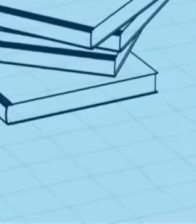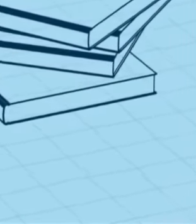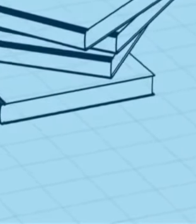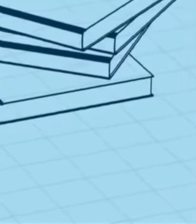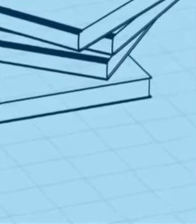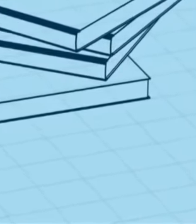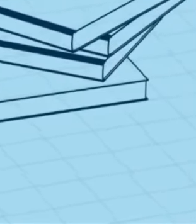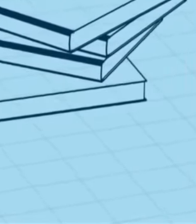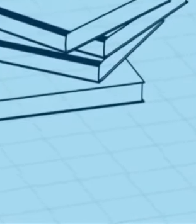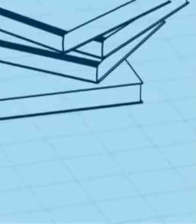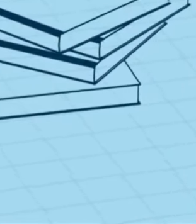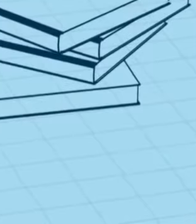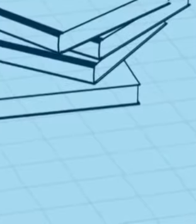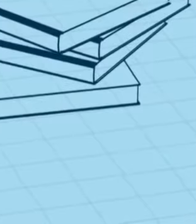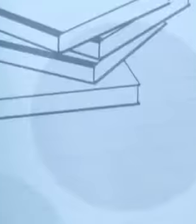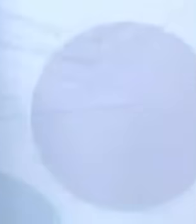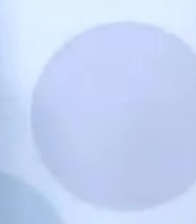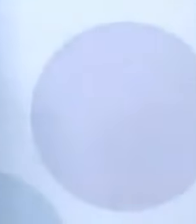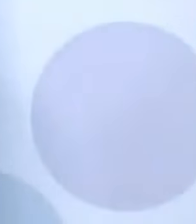a